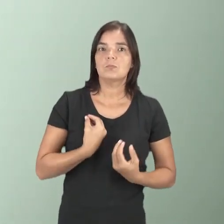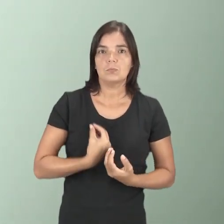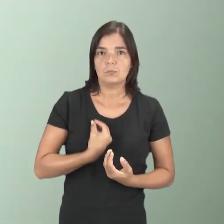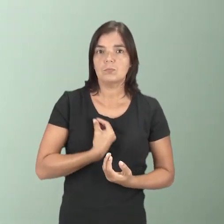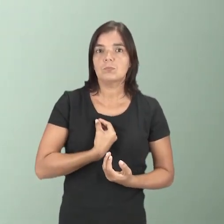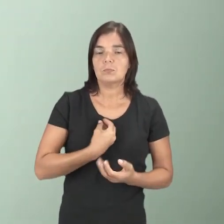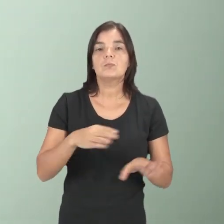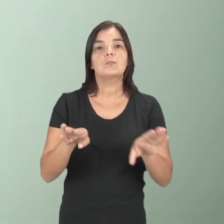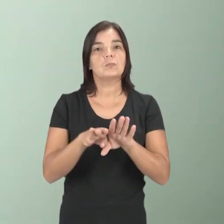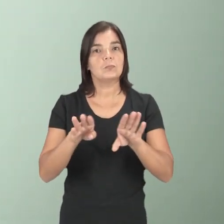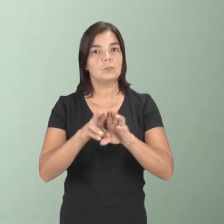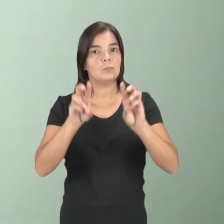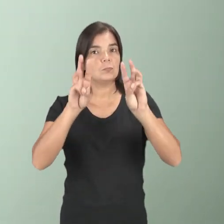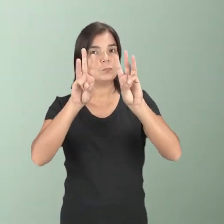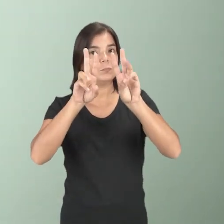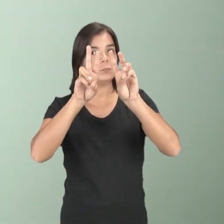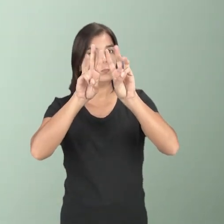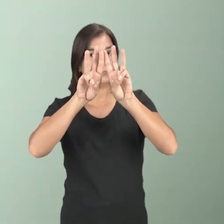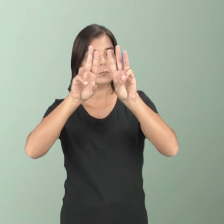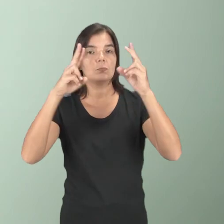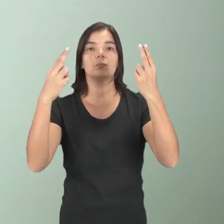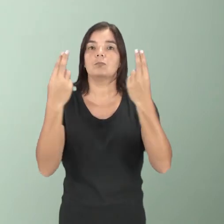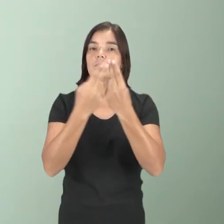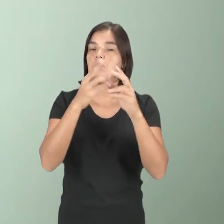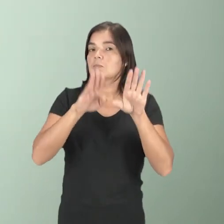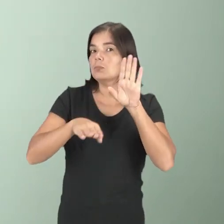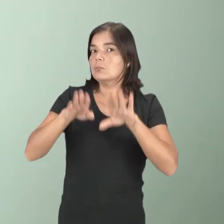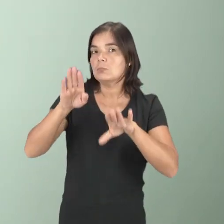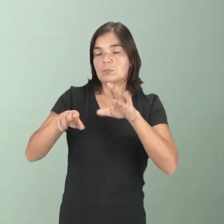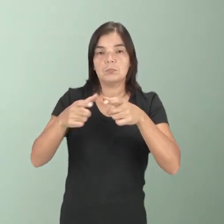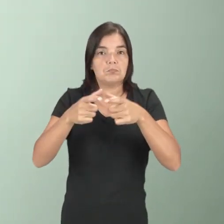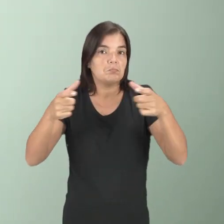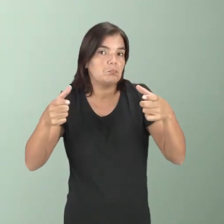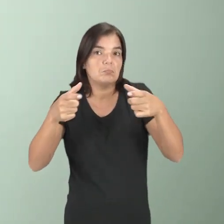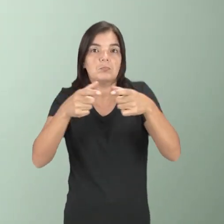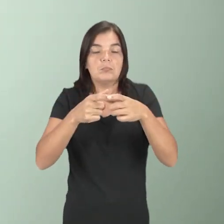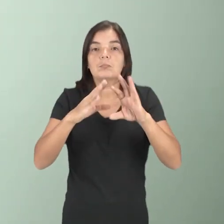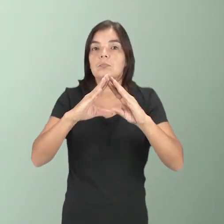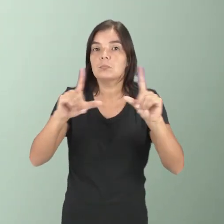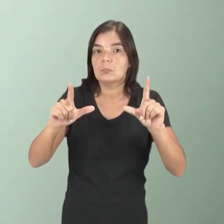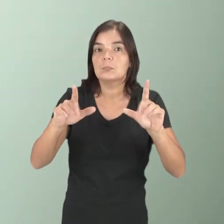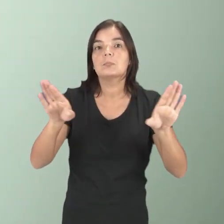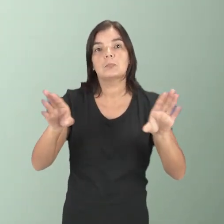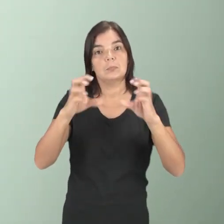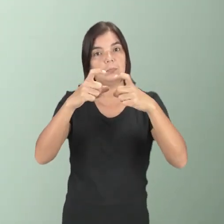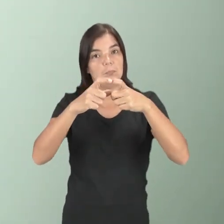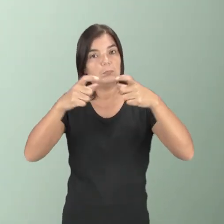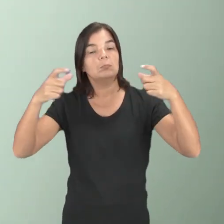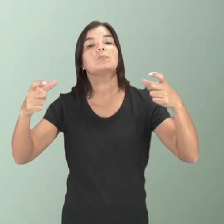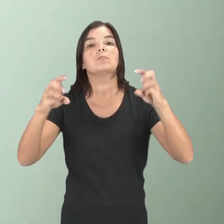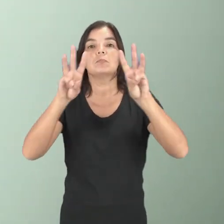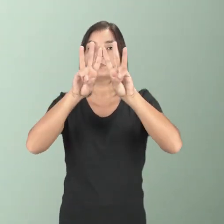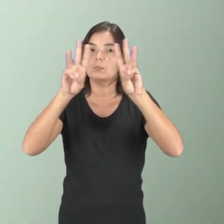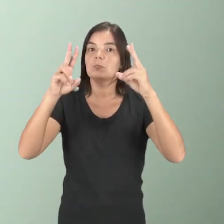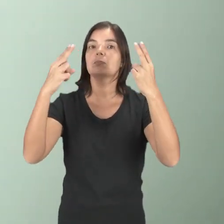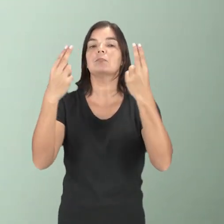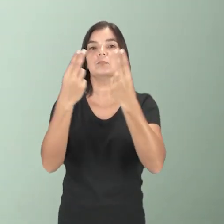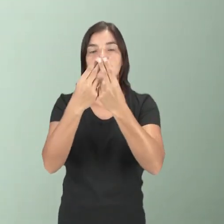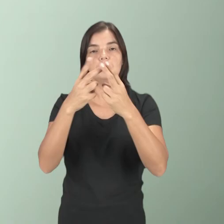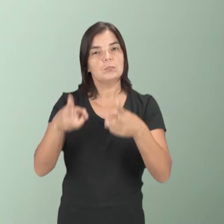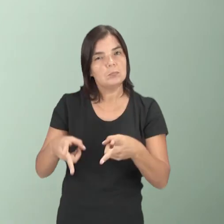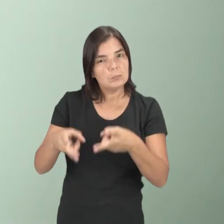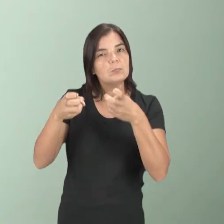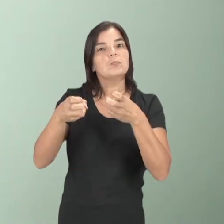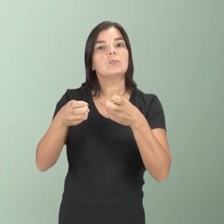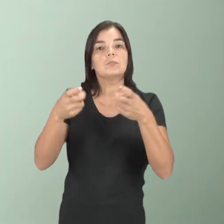massas ali, independentemente do seu tamanho. Obviamente, se as massas são maiores, essa força é mais